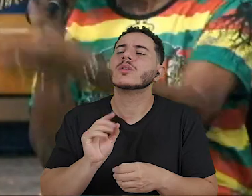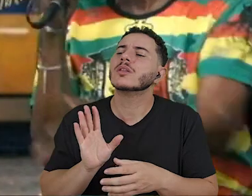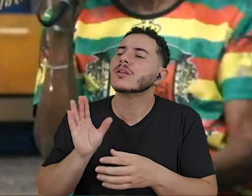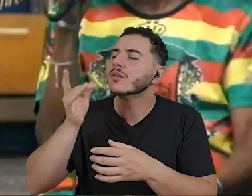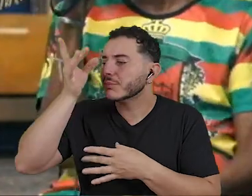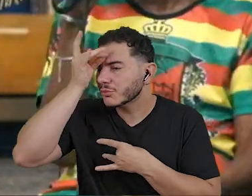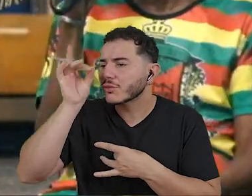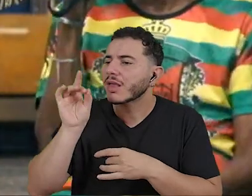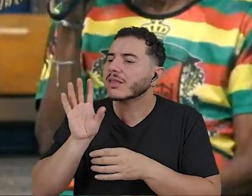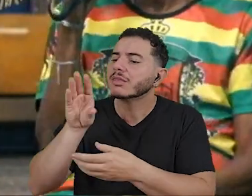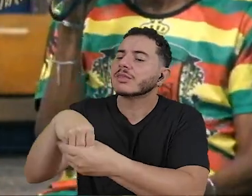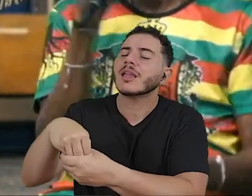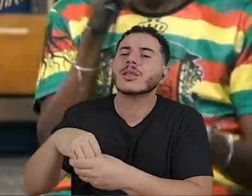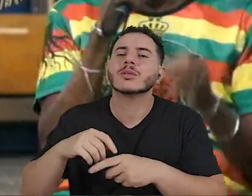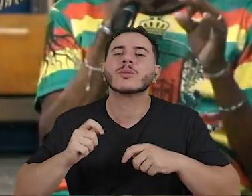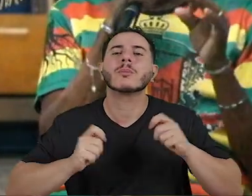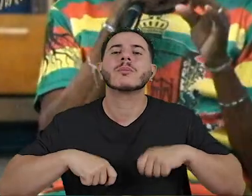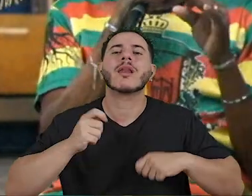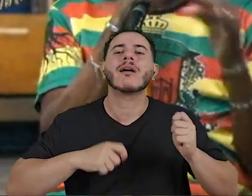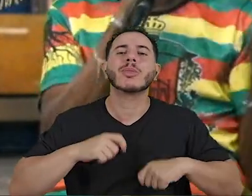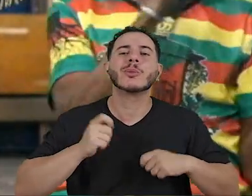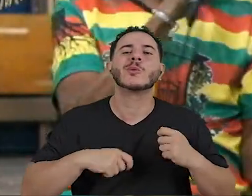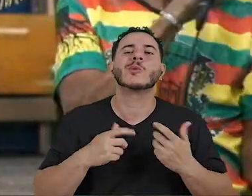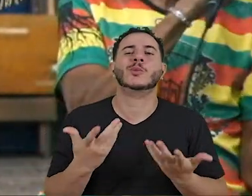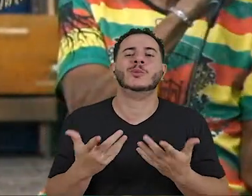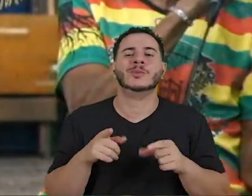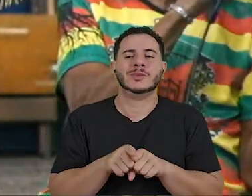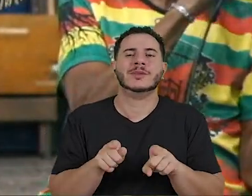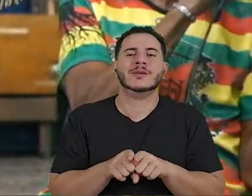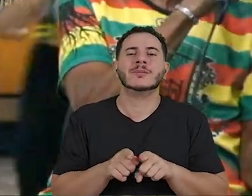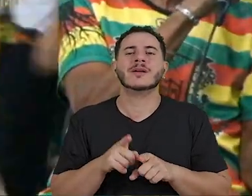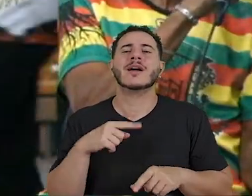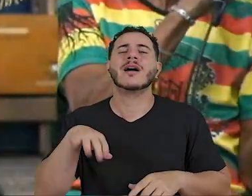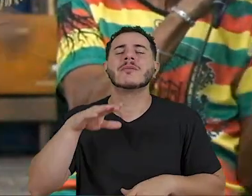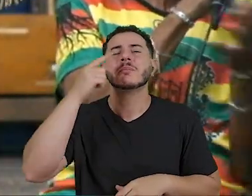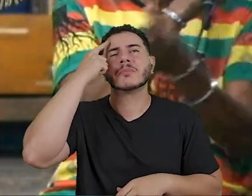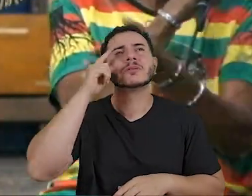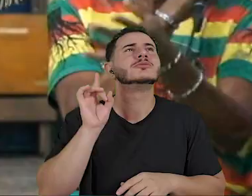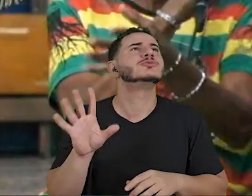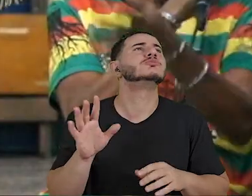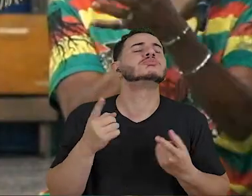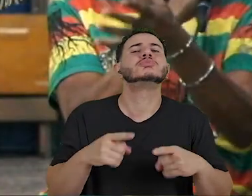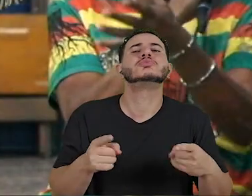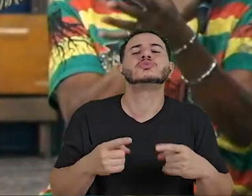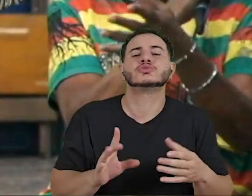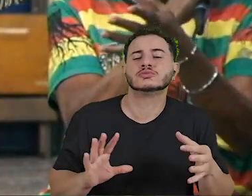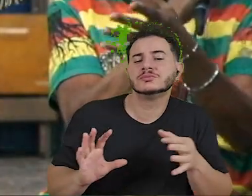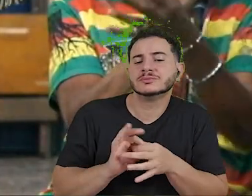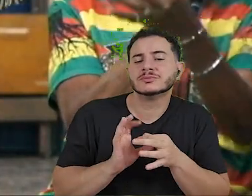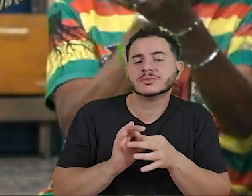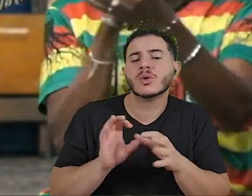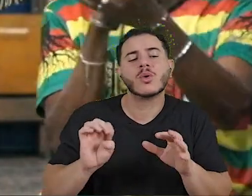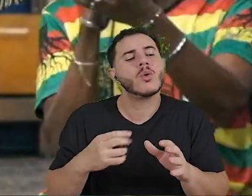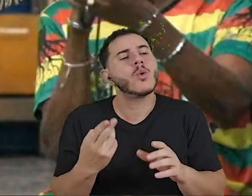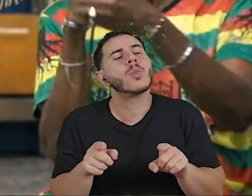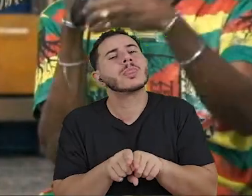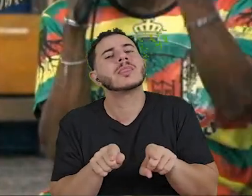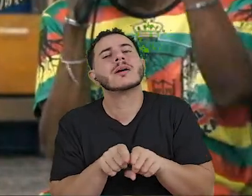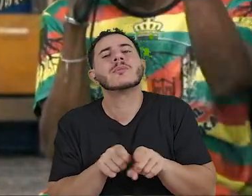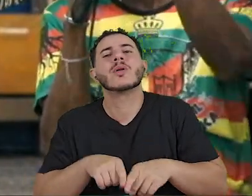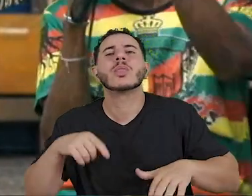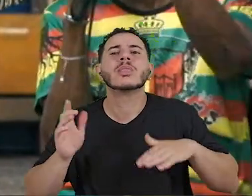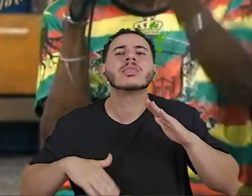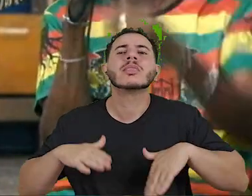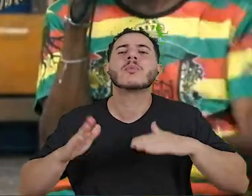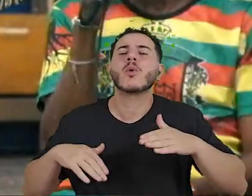do maracatu. Pensar que maracatu é só tocar o tambor, TD. É isso e